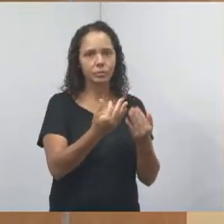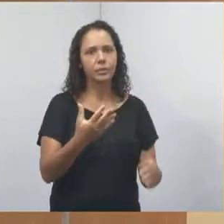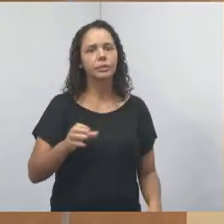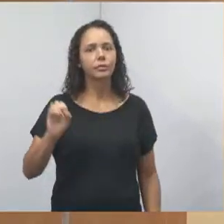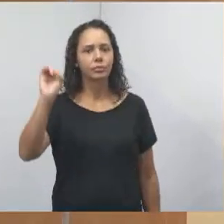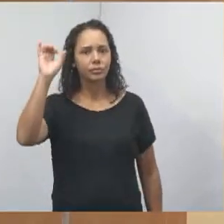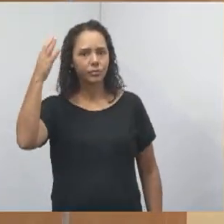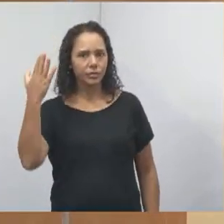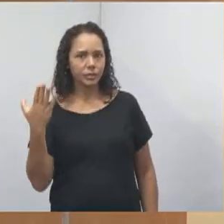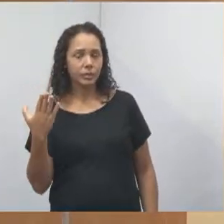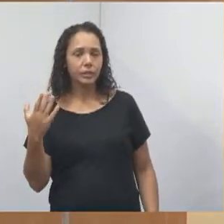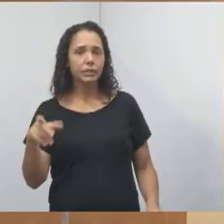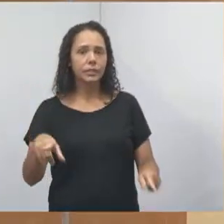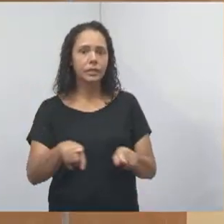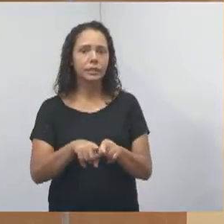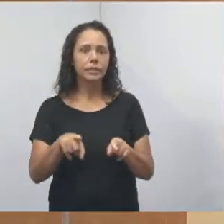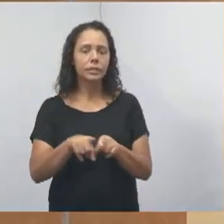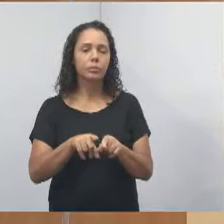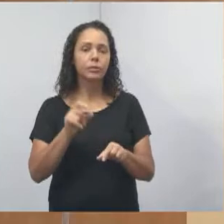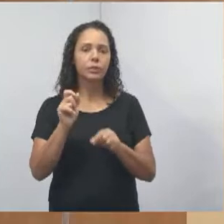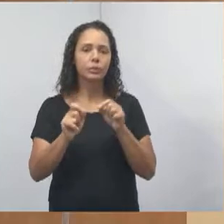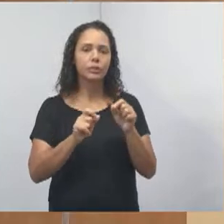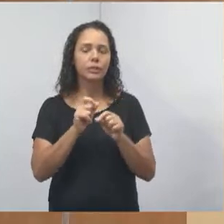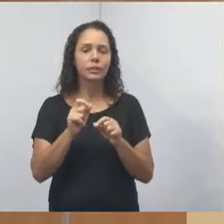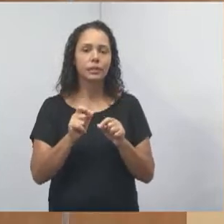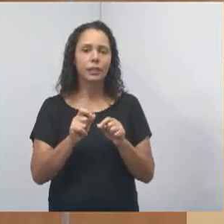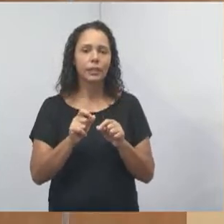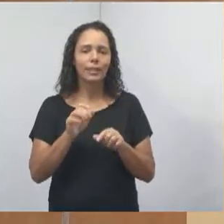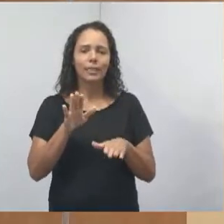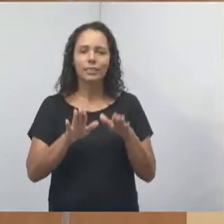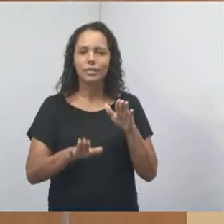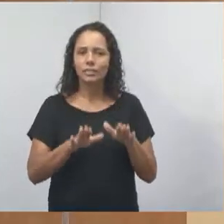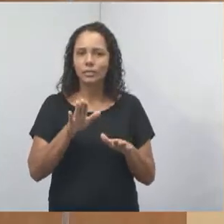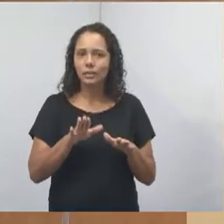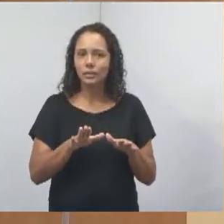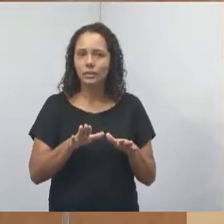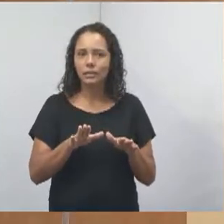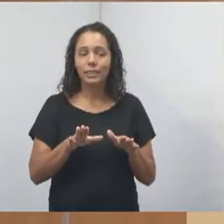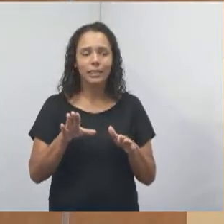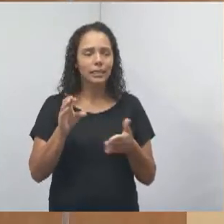a segurança alimentar grave, que é quando as famílias não têm o que comer.